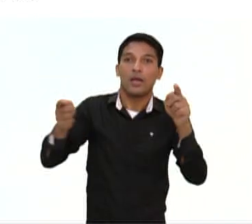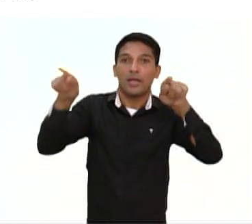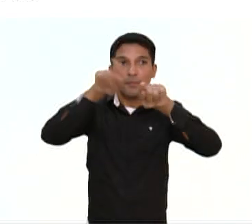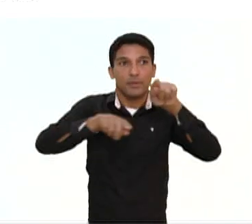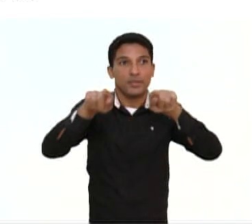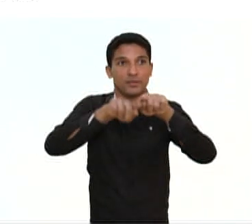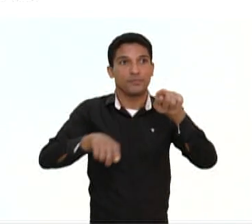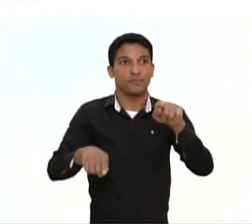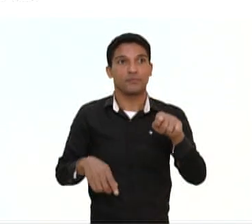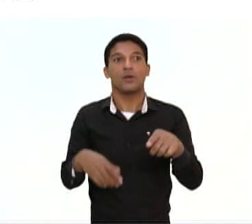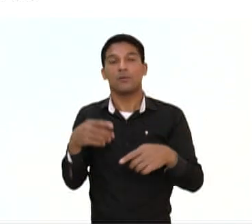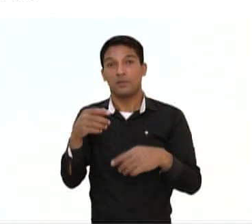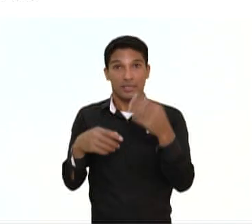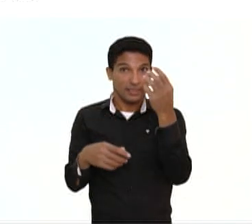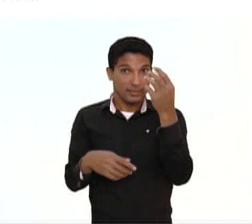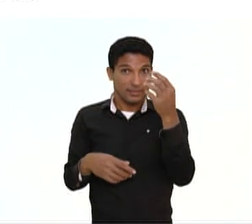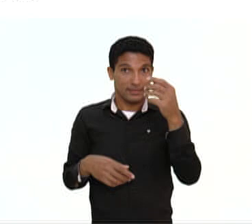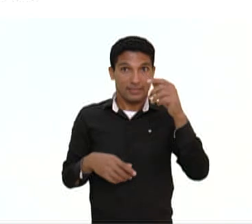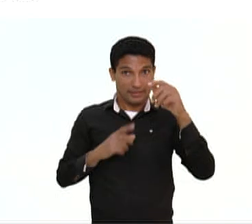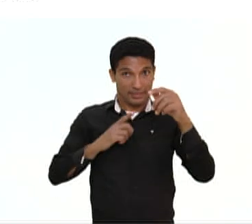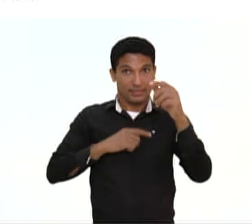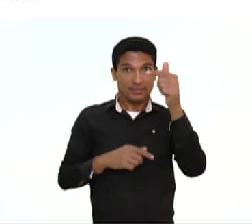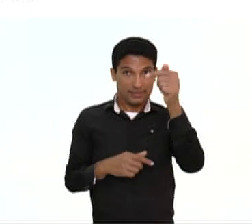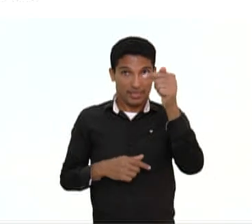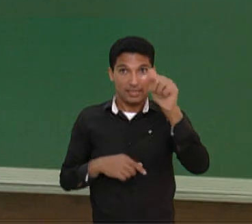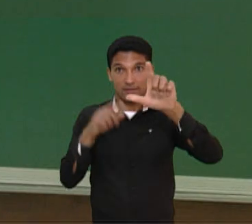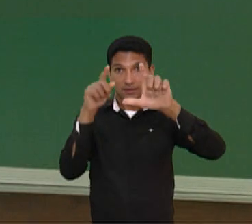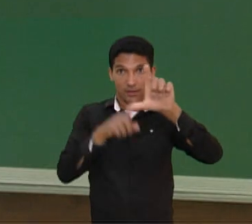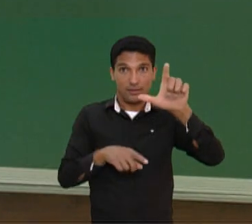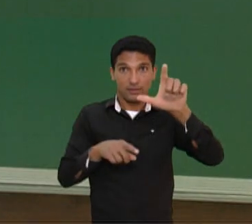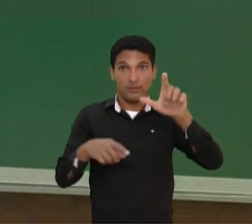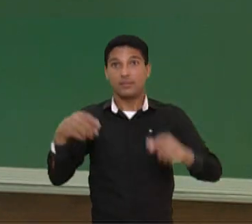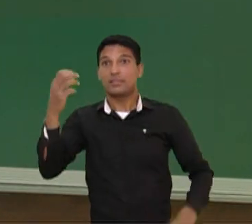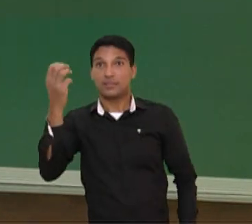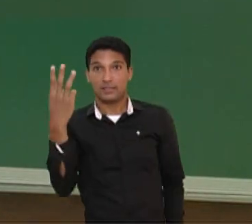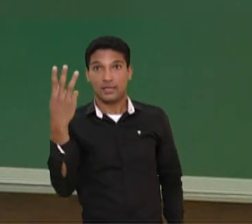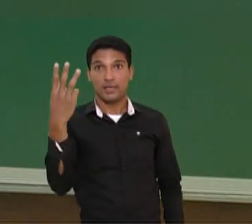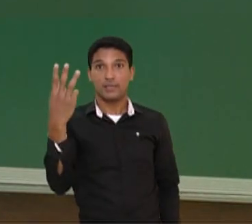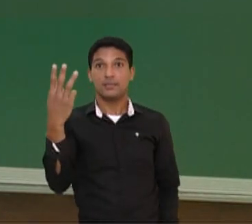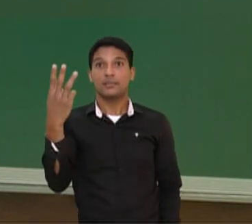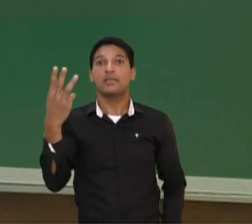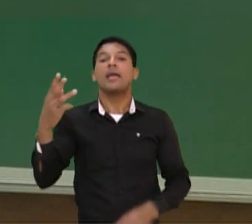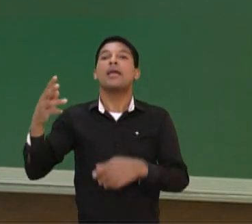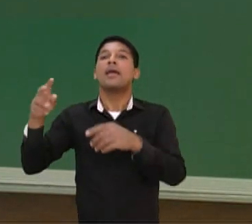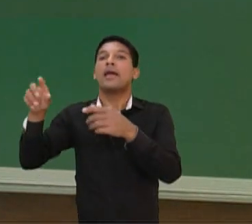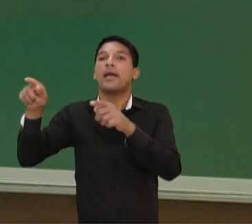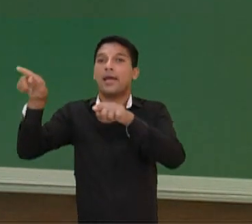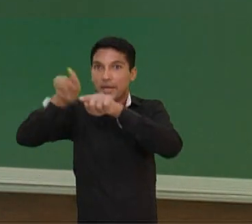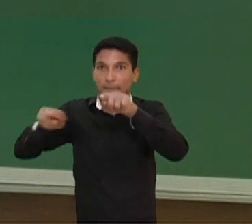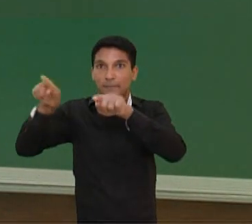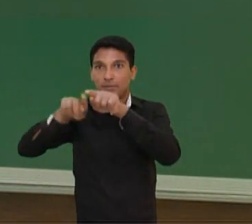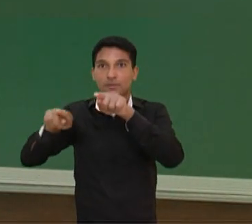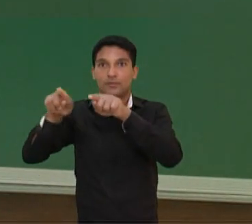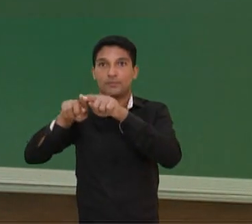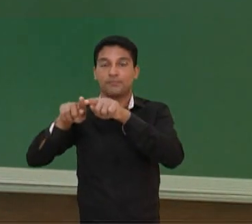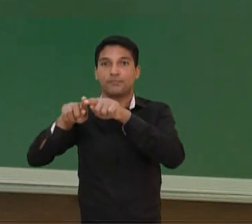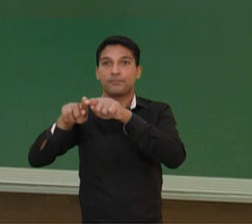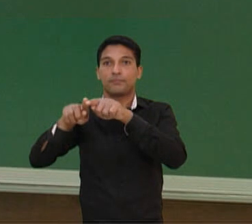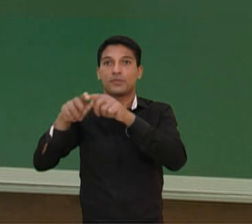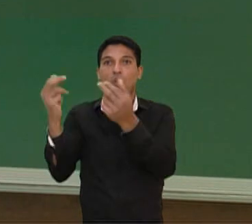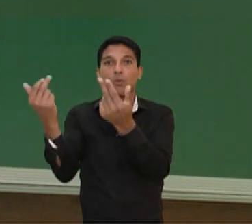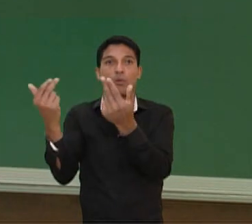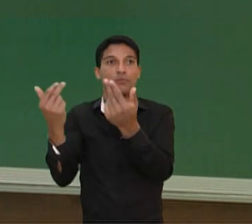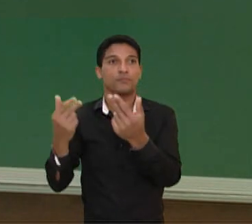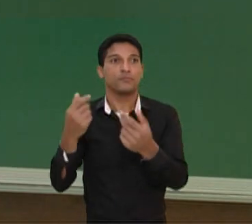letras e 3 repetidas. Então, vai ser a permutação dos 7 elementos nos quais 3 se repetem,